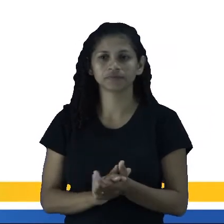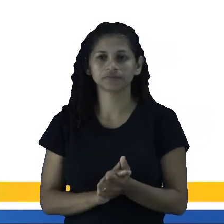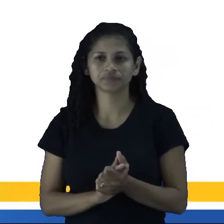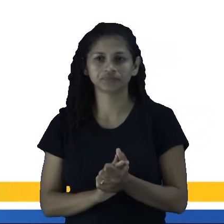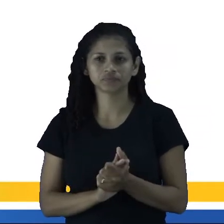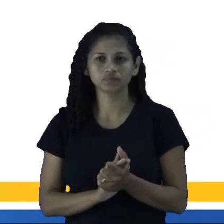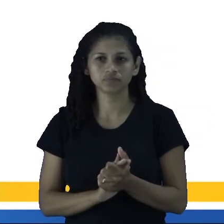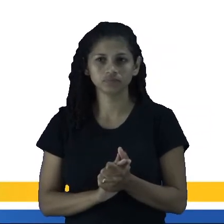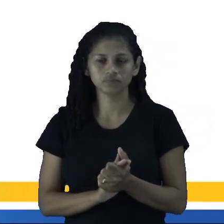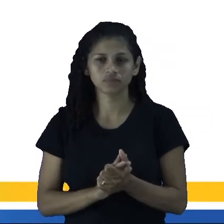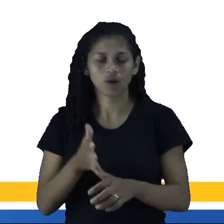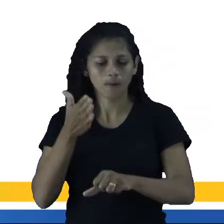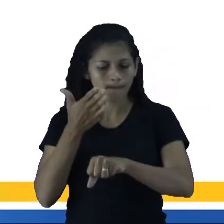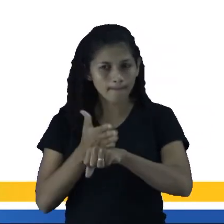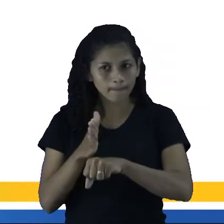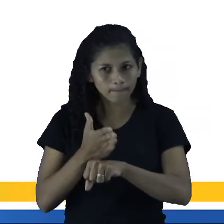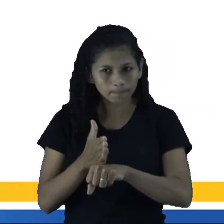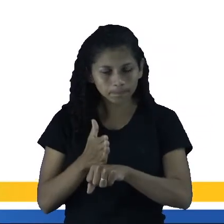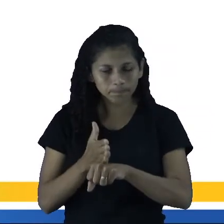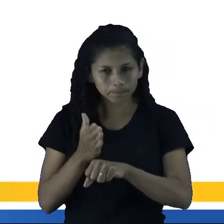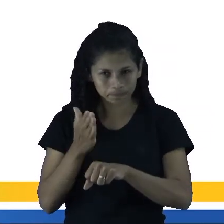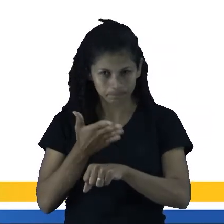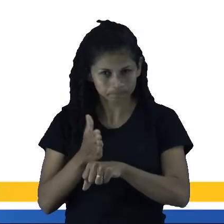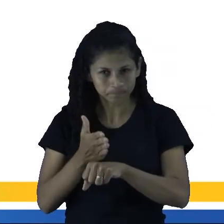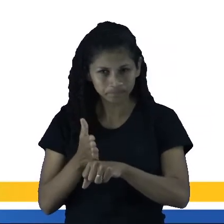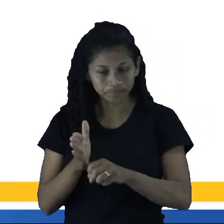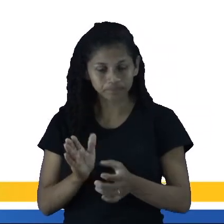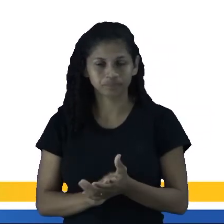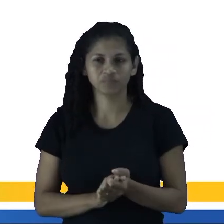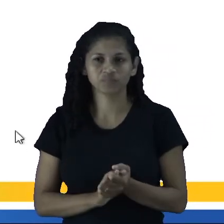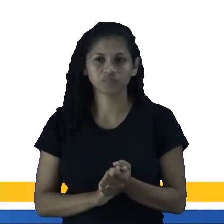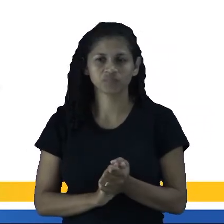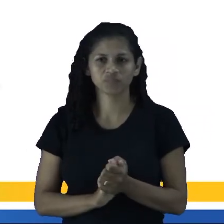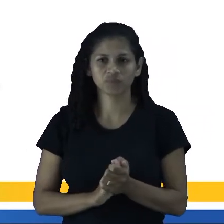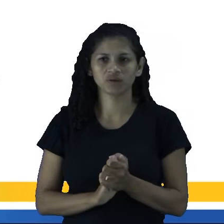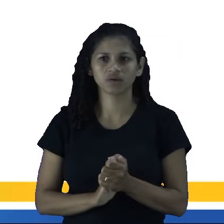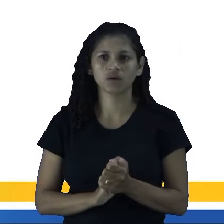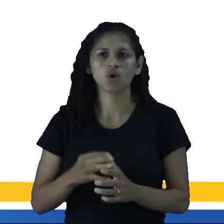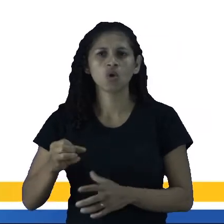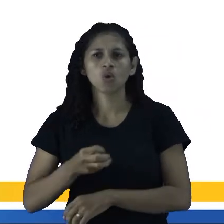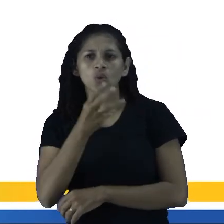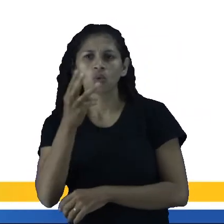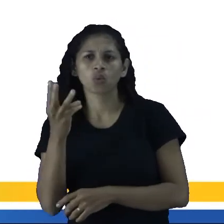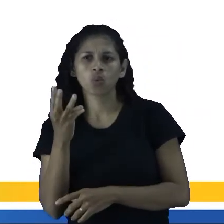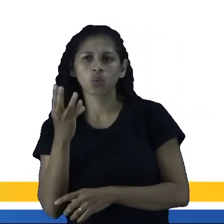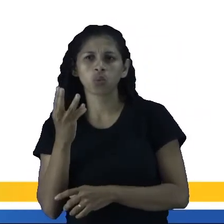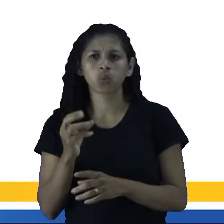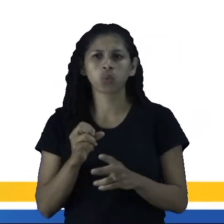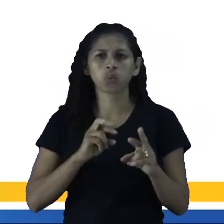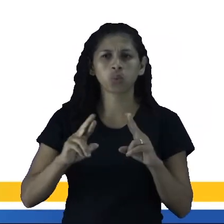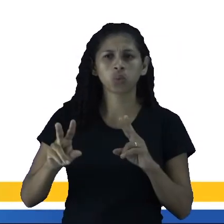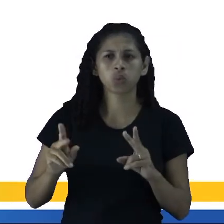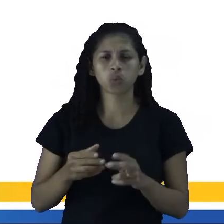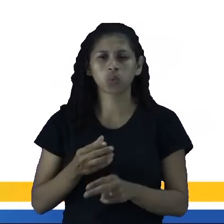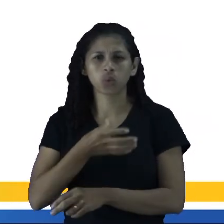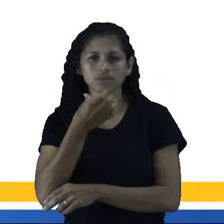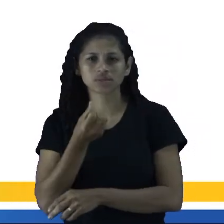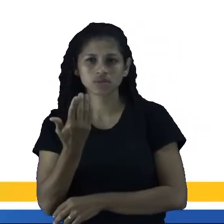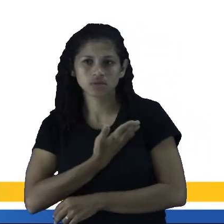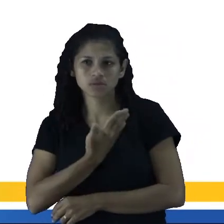Vamos colocar isso aqui em prática? De quantas maneiras diferentes 6 amigos podem sentar-se em um banco para tirar uma